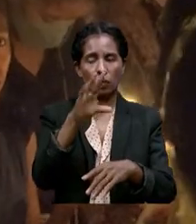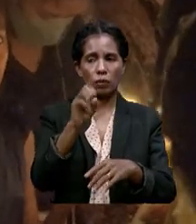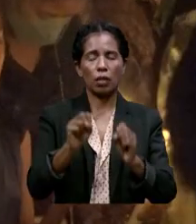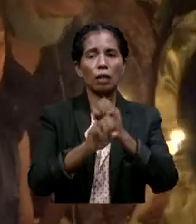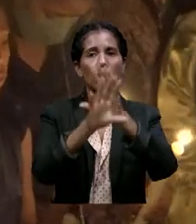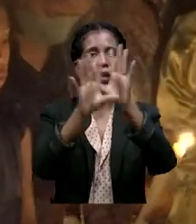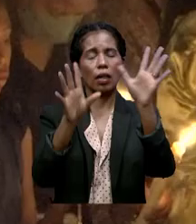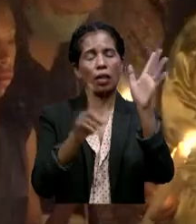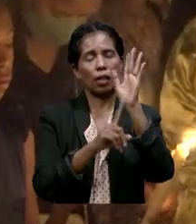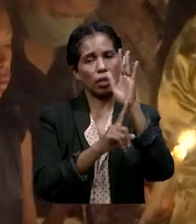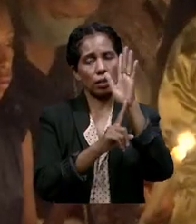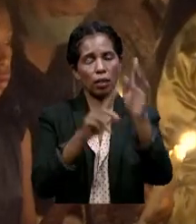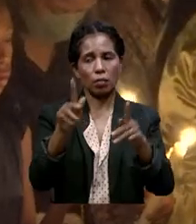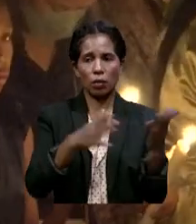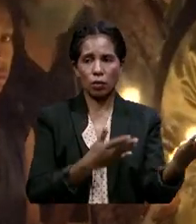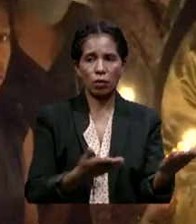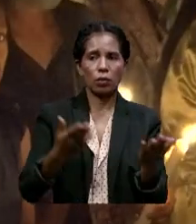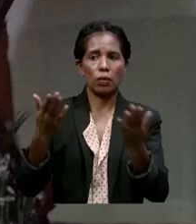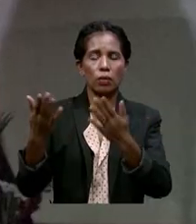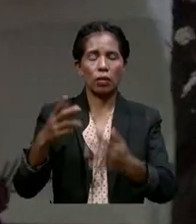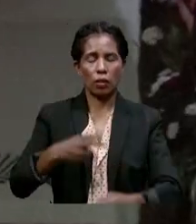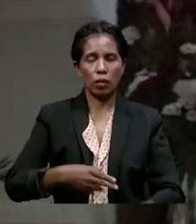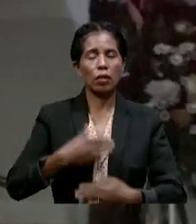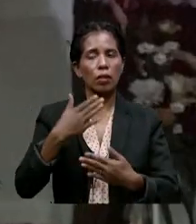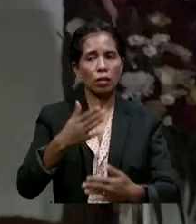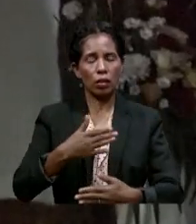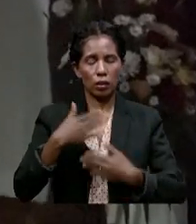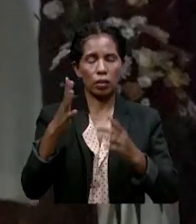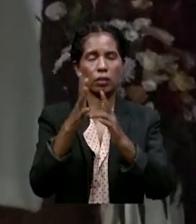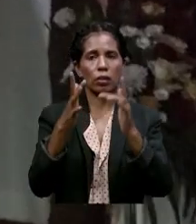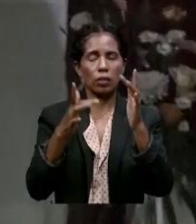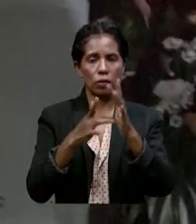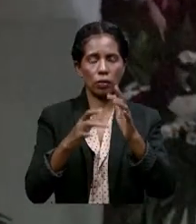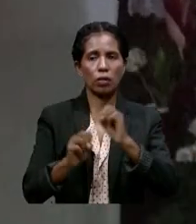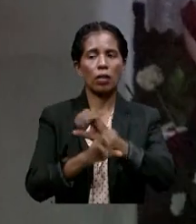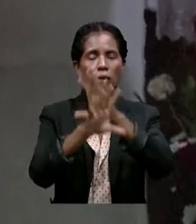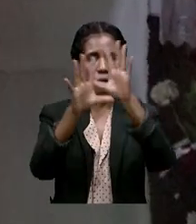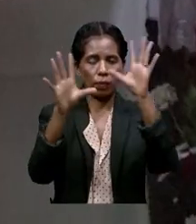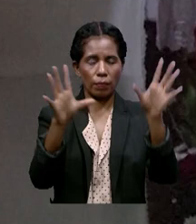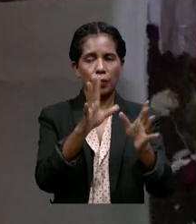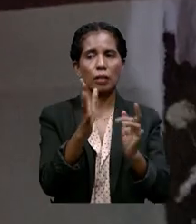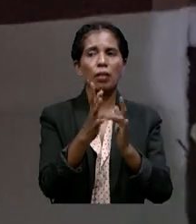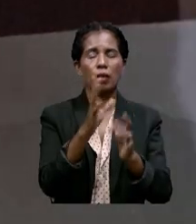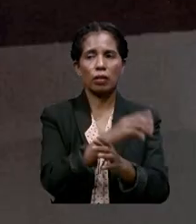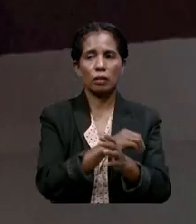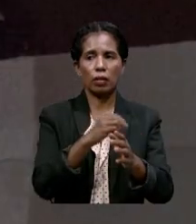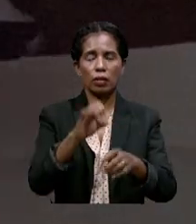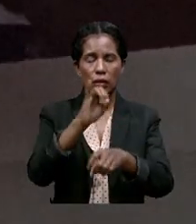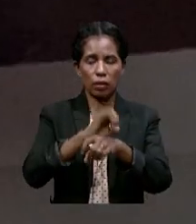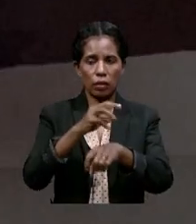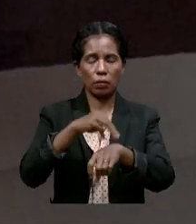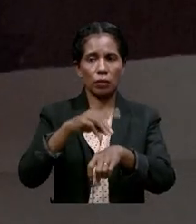lili nebe sarani siralori no hananu Cristo Roma Nabilan. E a celebração liturgia palavra e a Igreja